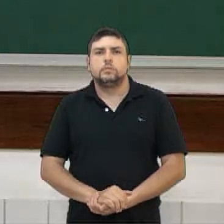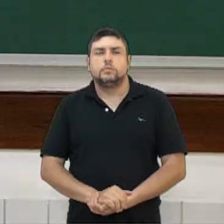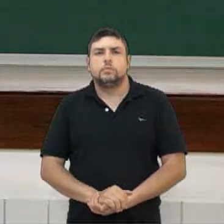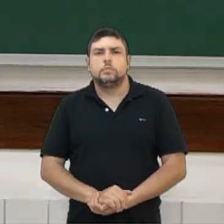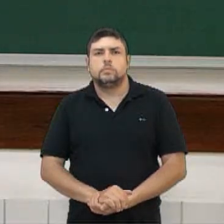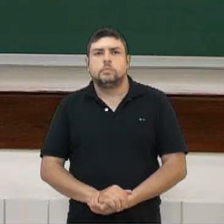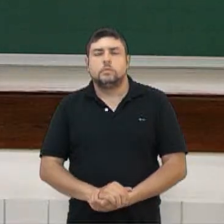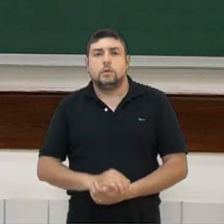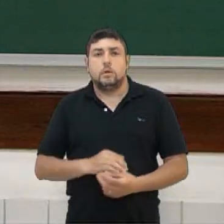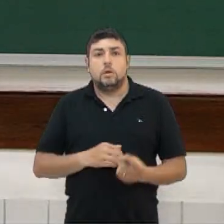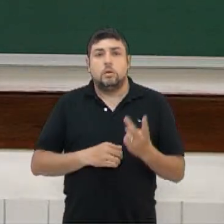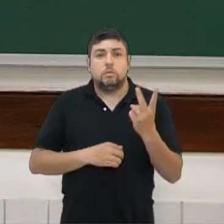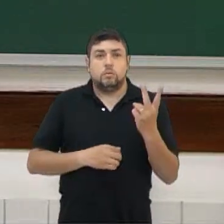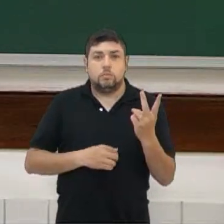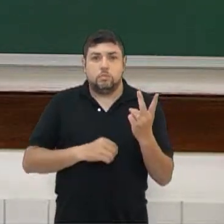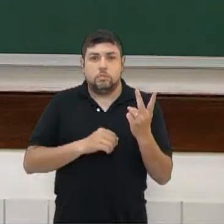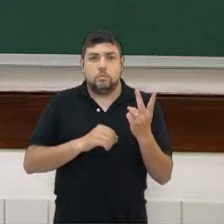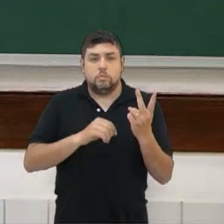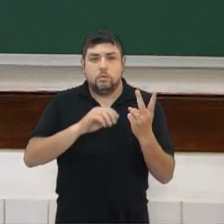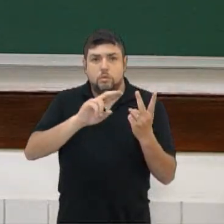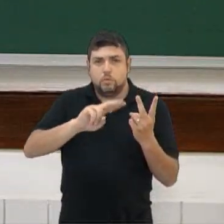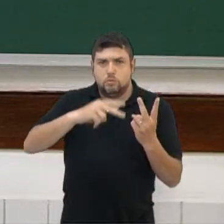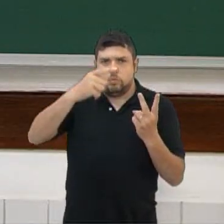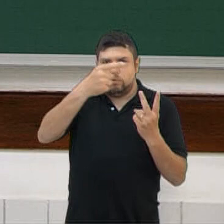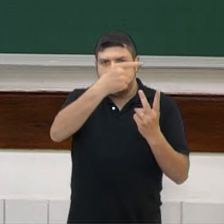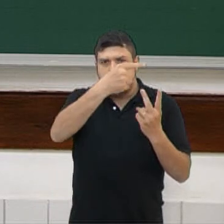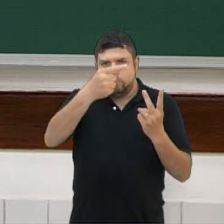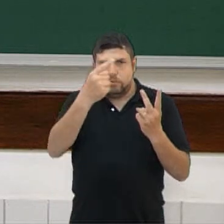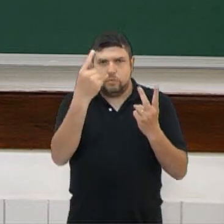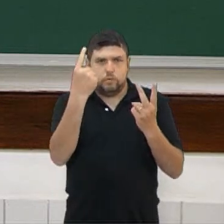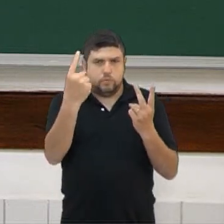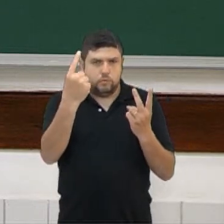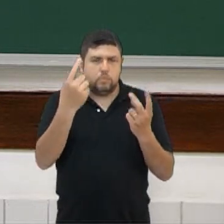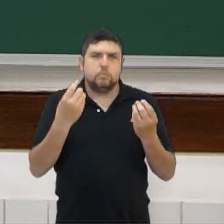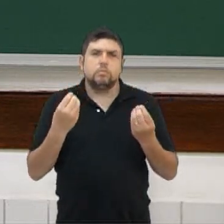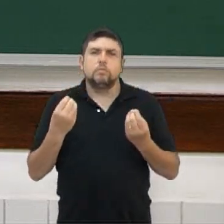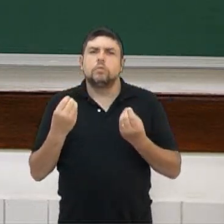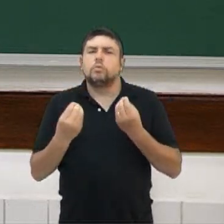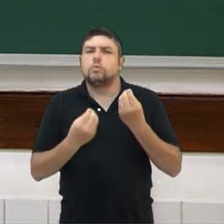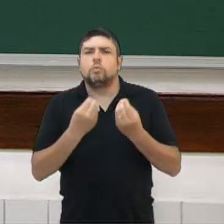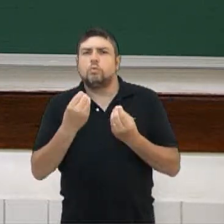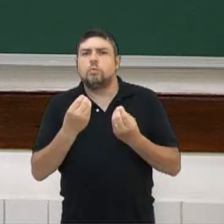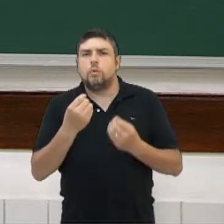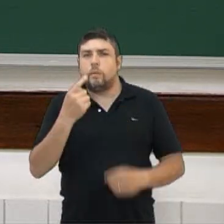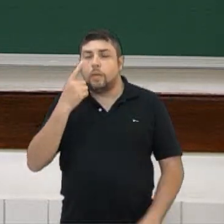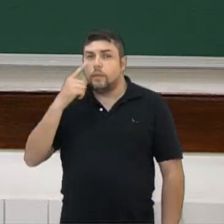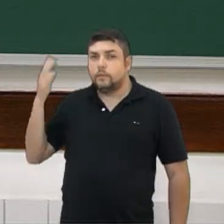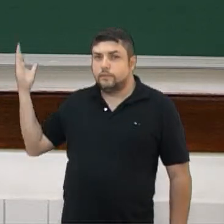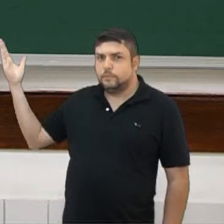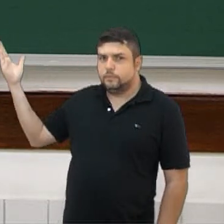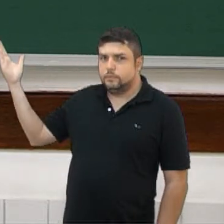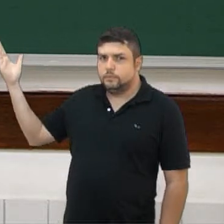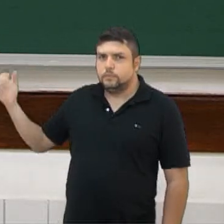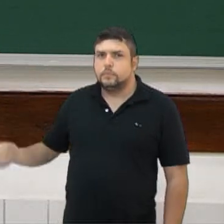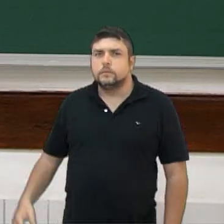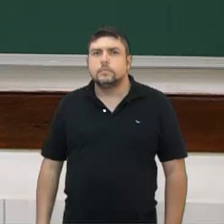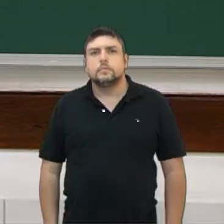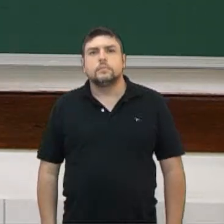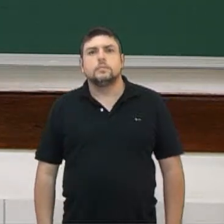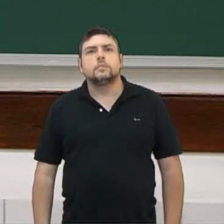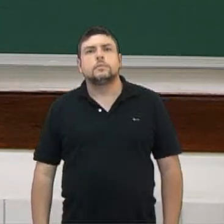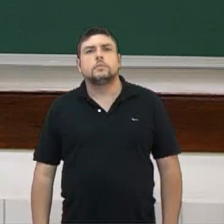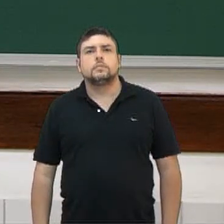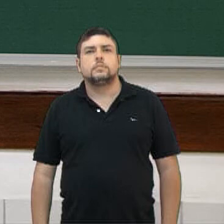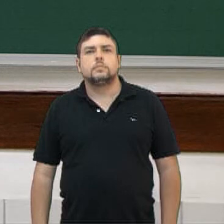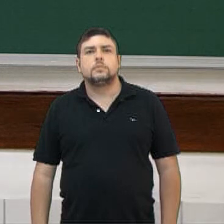elevado a menos 1, deixa eu pegar aqui, ó, 2 elevado a menos 1. Se enquadra neste caso aqui, ó, a elevado a menos